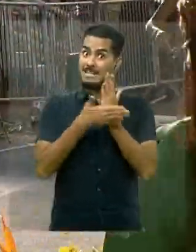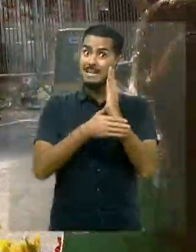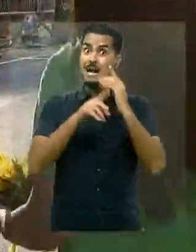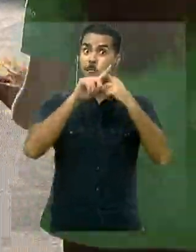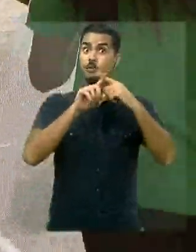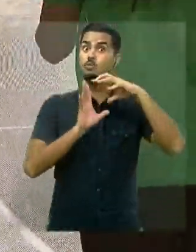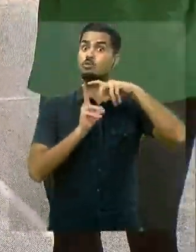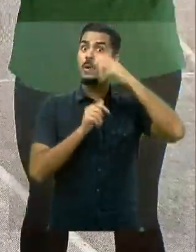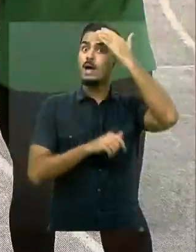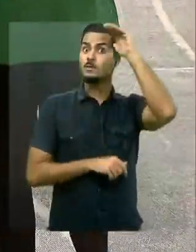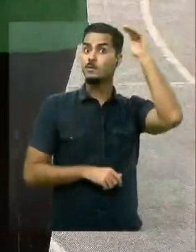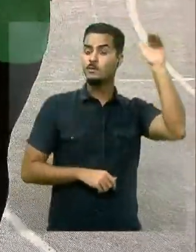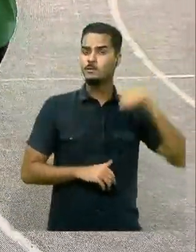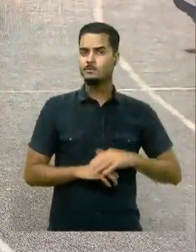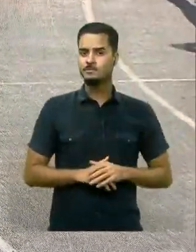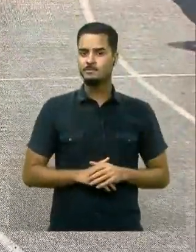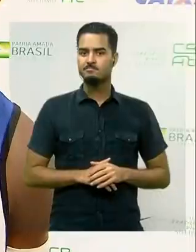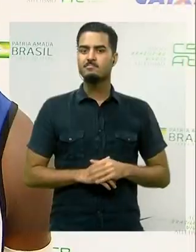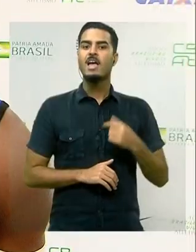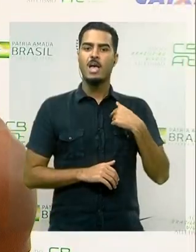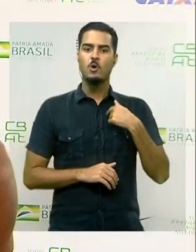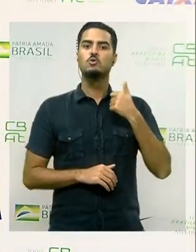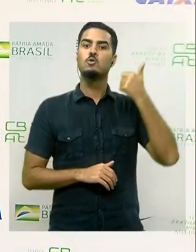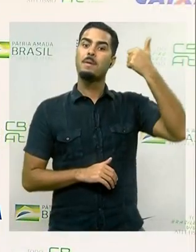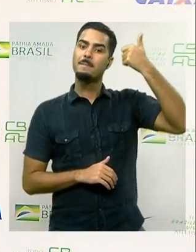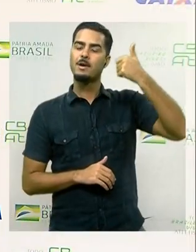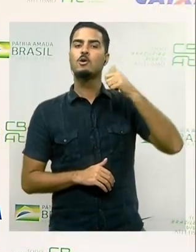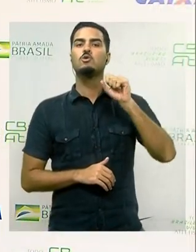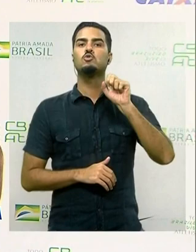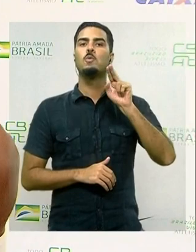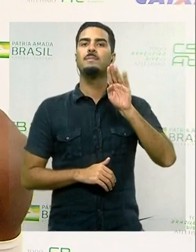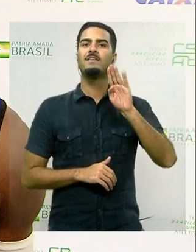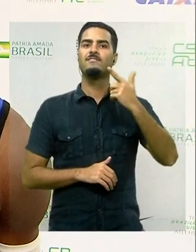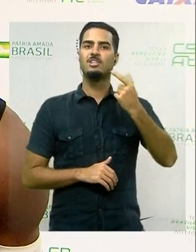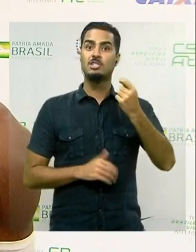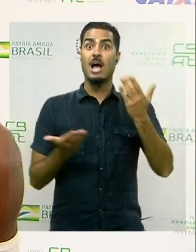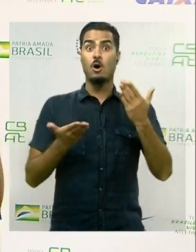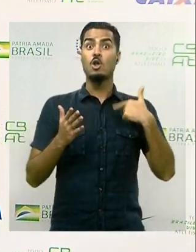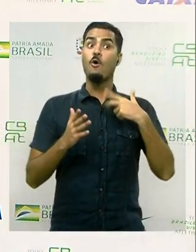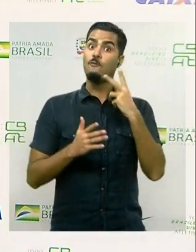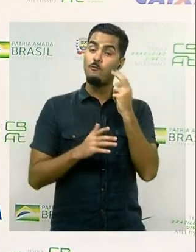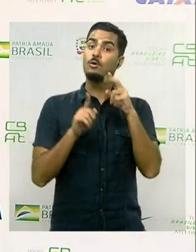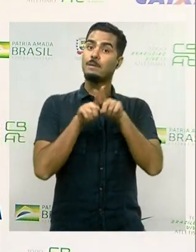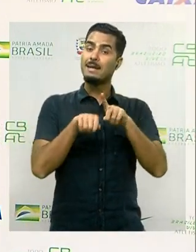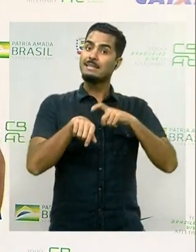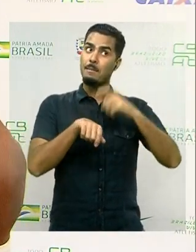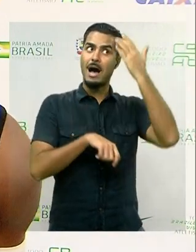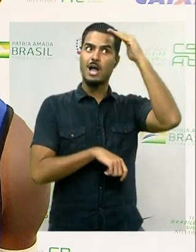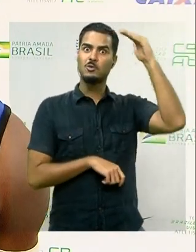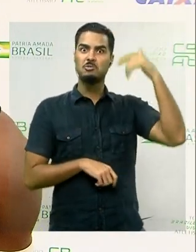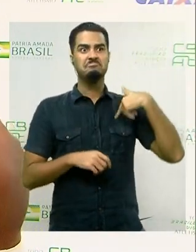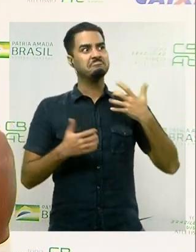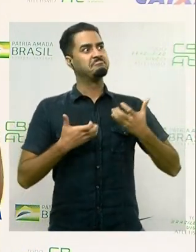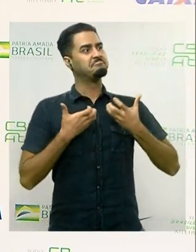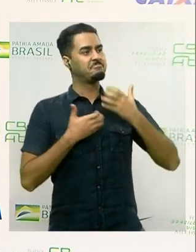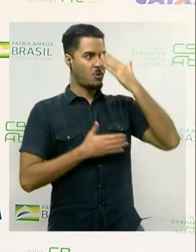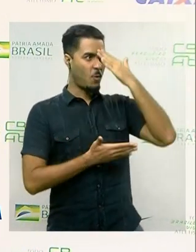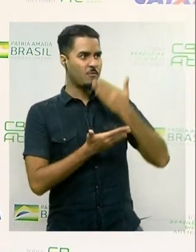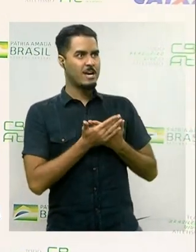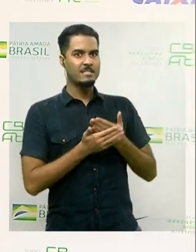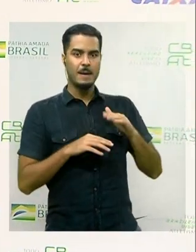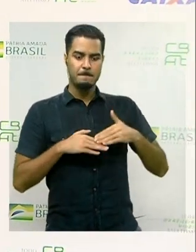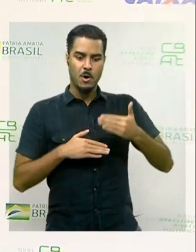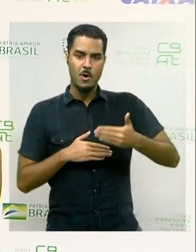Eu lidero o ranking Mundial Sub-20, eu vou para as cabeças do ranking Mundial Adulto, me dá confiança para as próximas provas que eu vou enfrentar e,